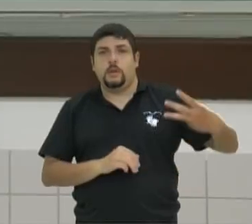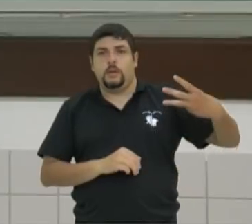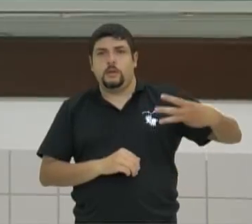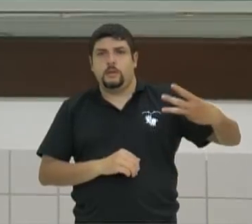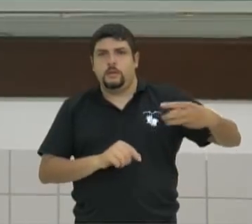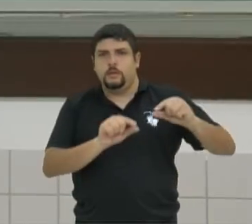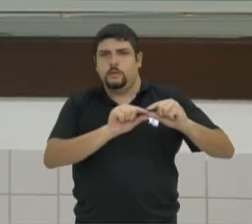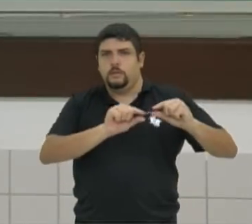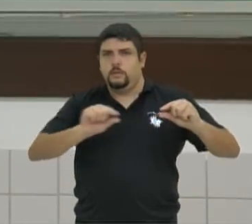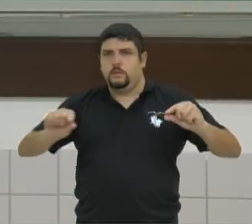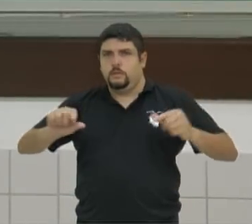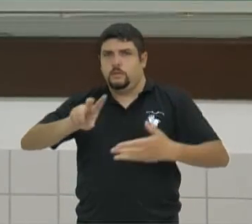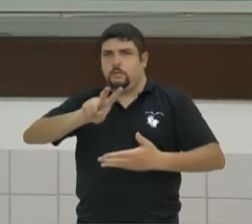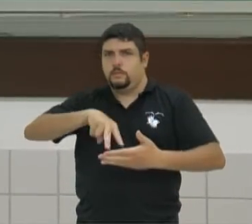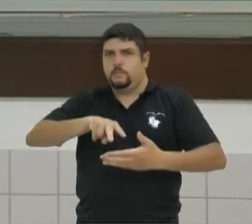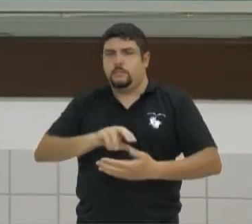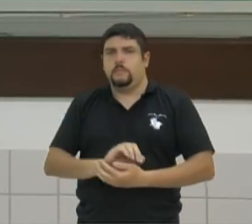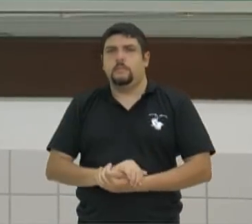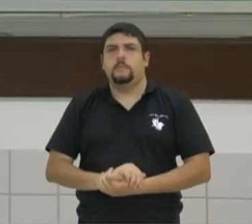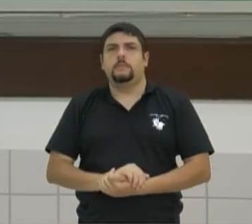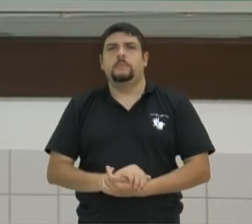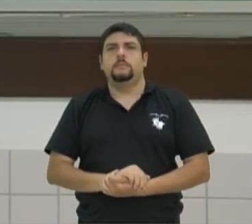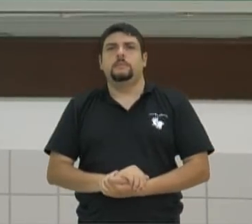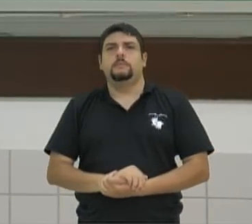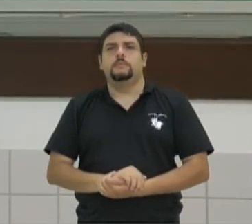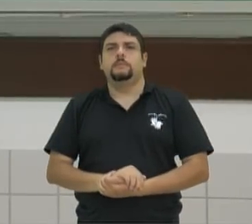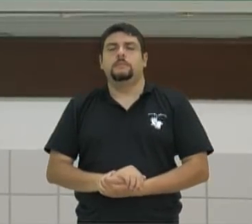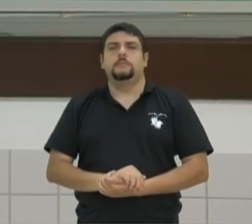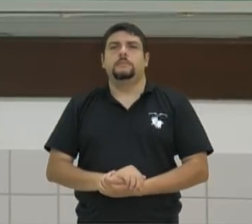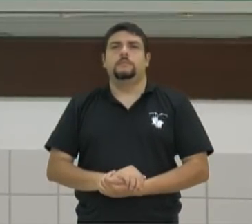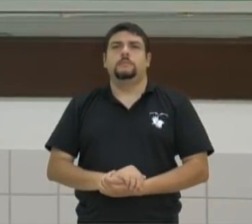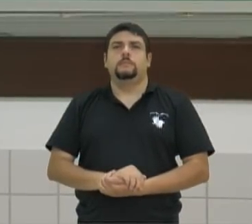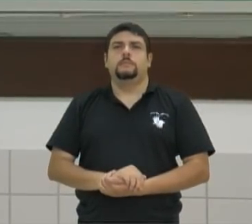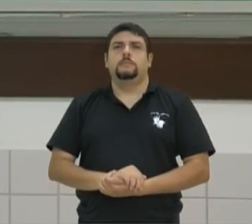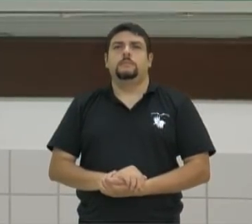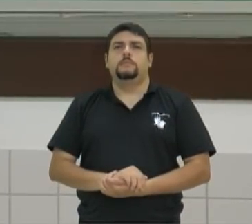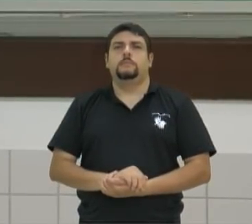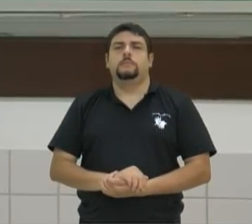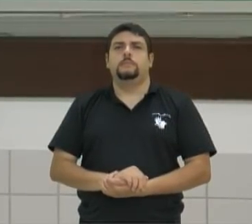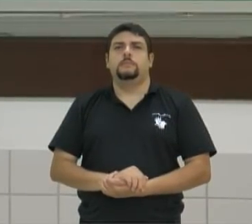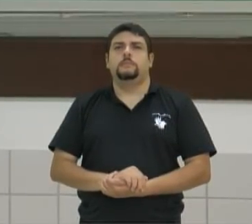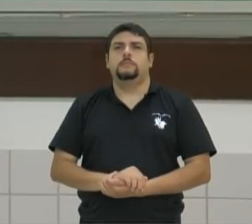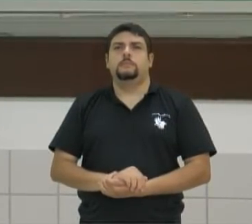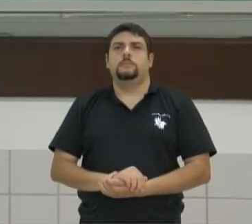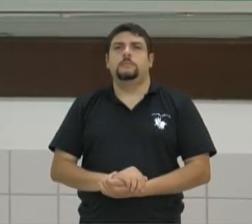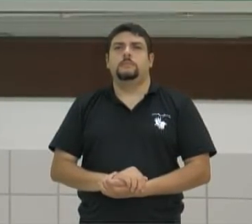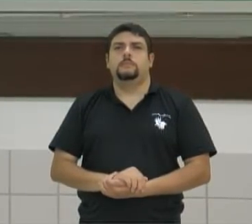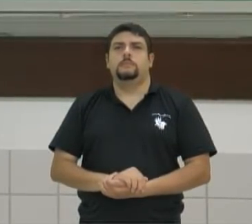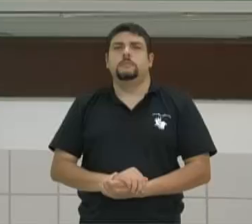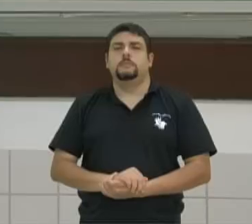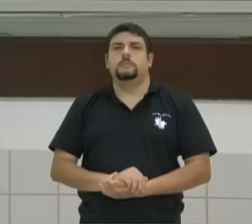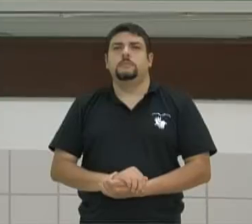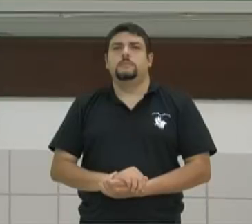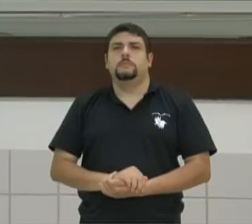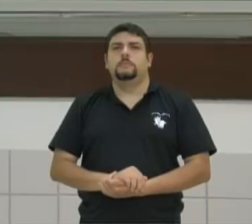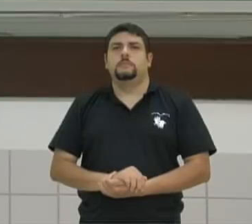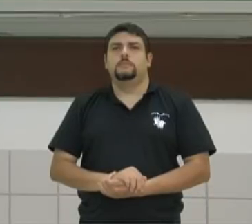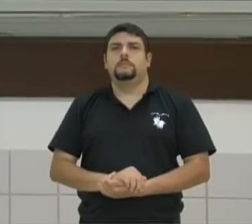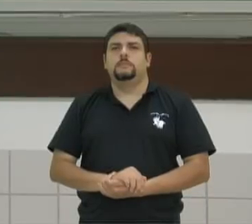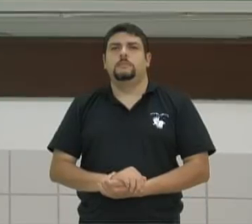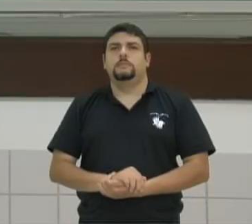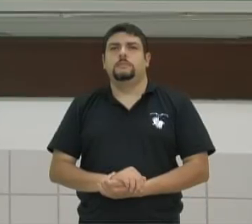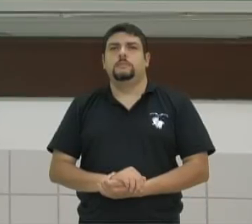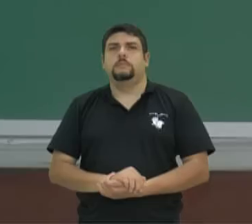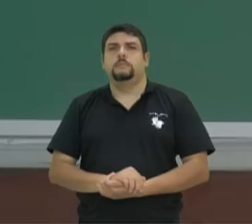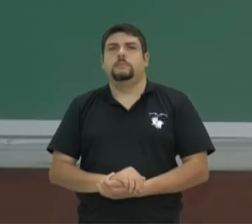sequência. 1, 2, 2, 3, 3, 4, 4, 5, 5 e 6.